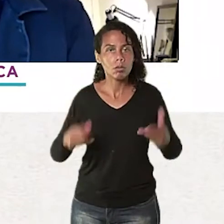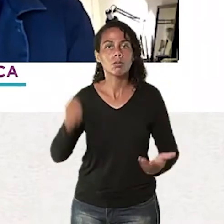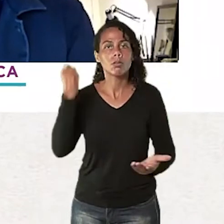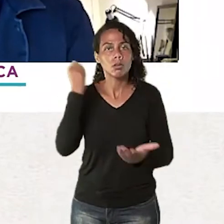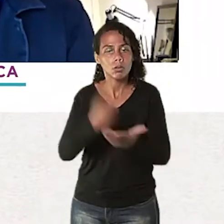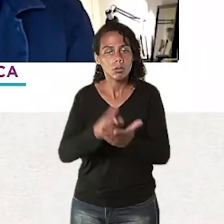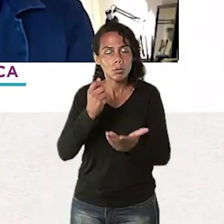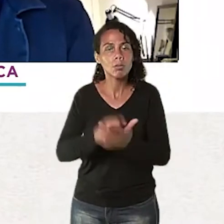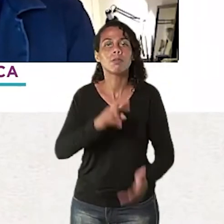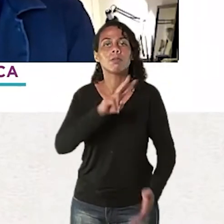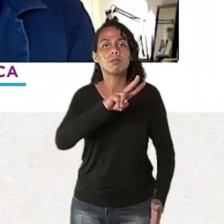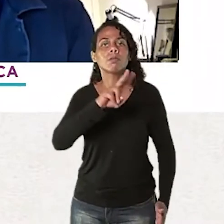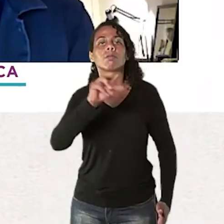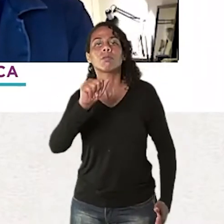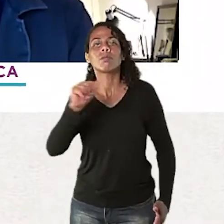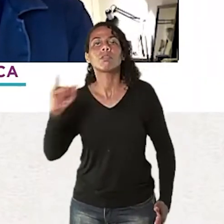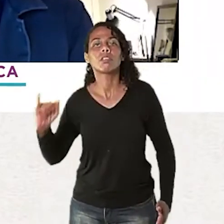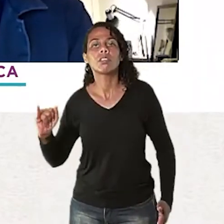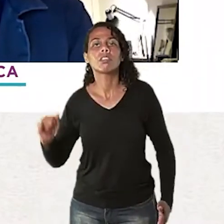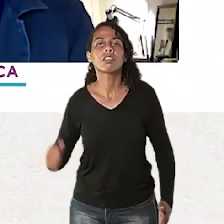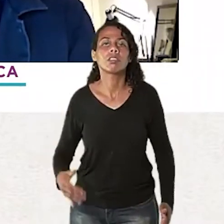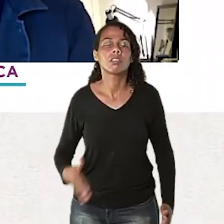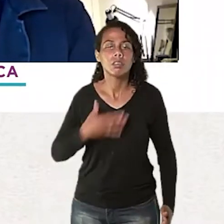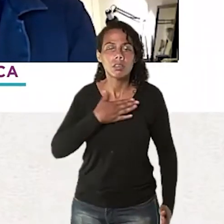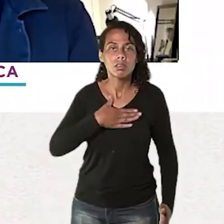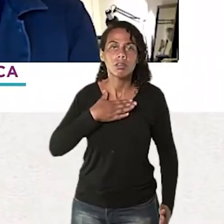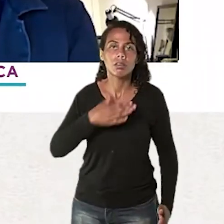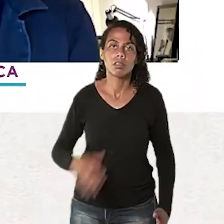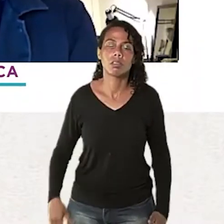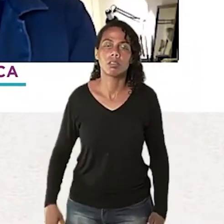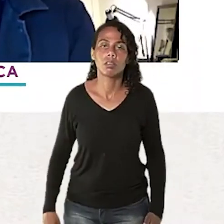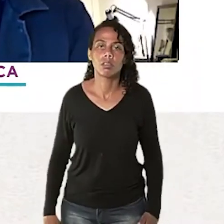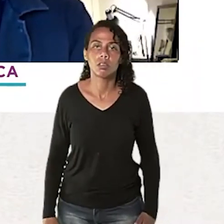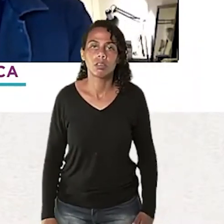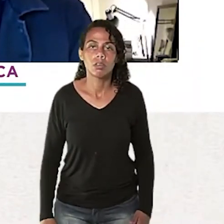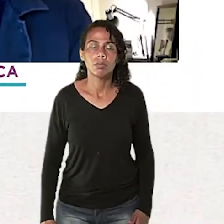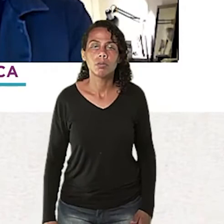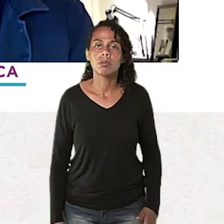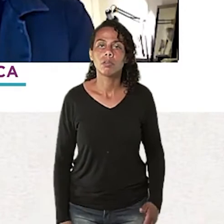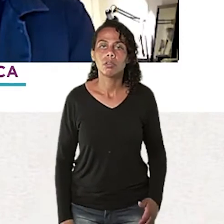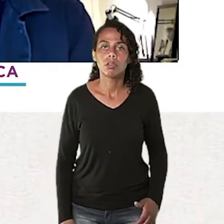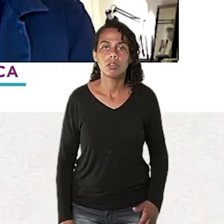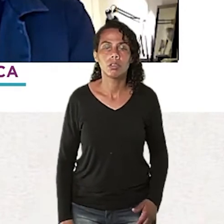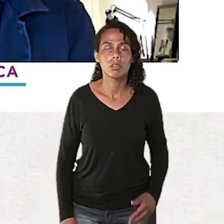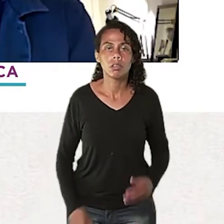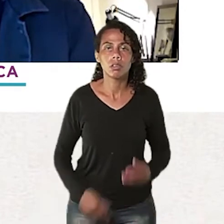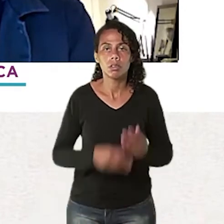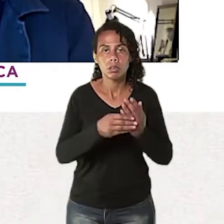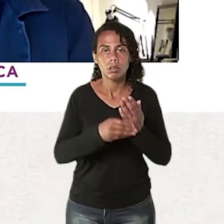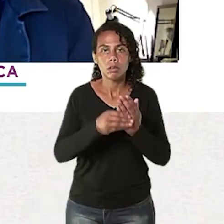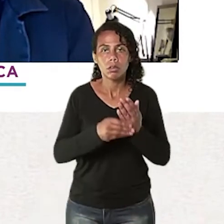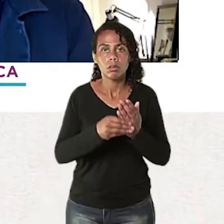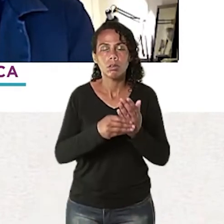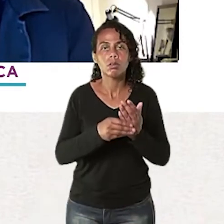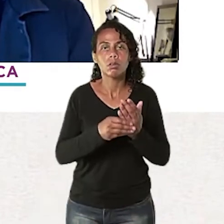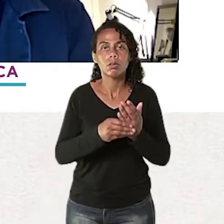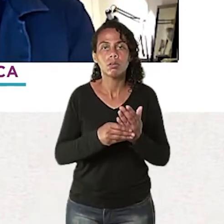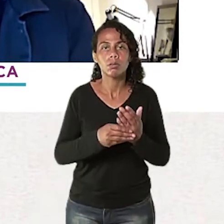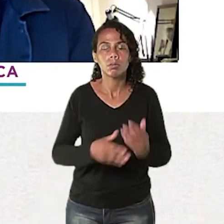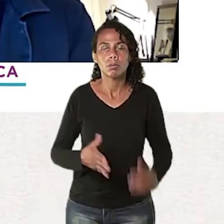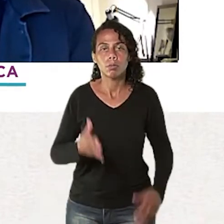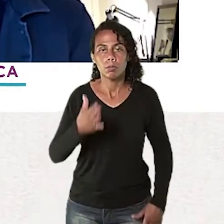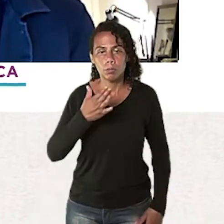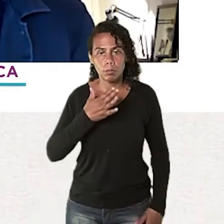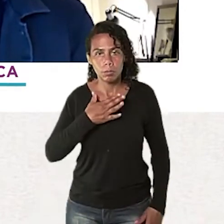uma decisão. Esse livro não vai ser um livro estritamente autobiográfico, no sentido que talvez seja